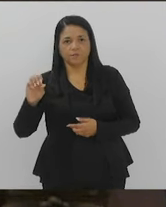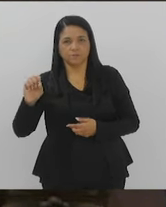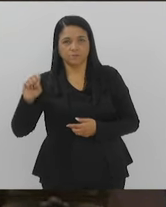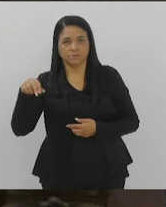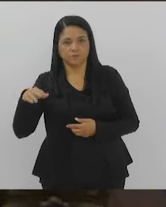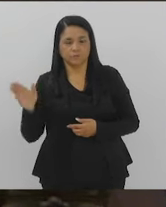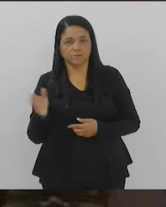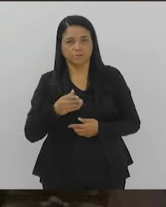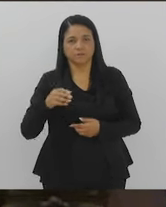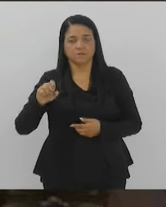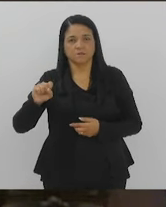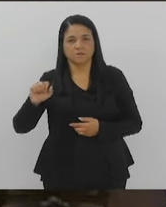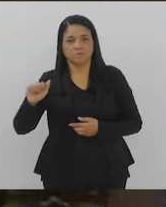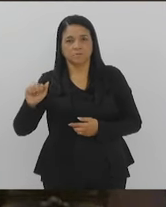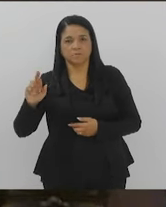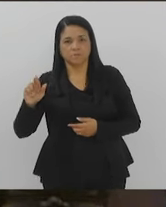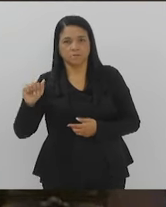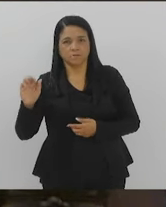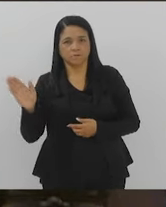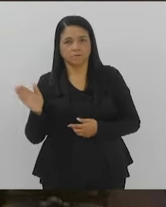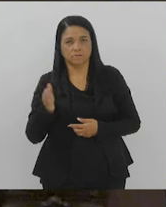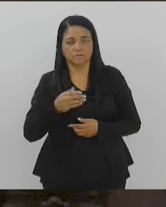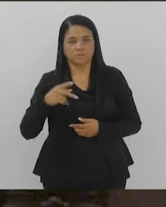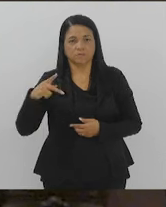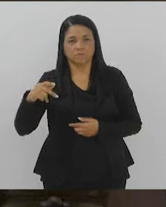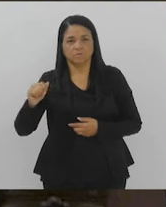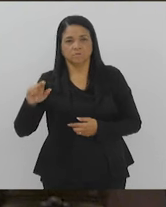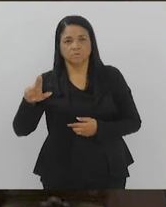Sara da Costa, o pastor Paulo Henrique